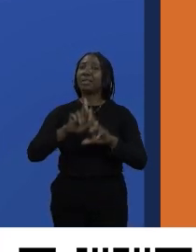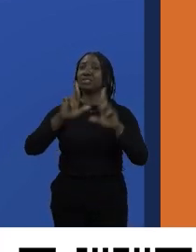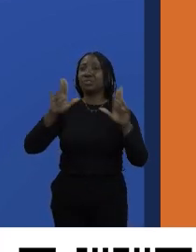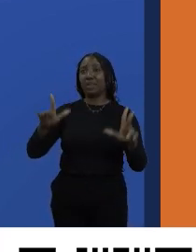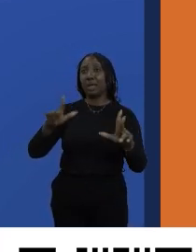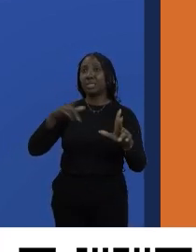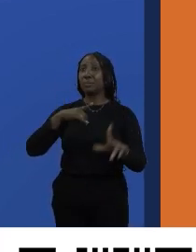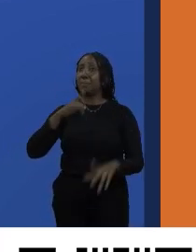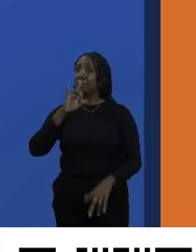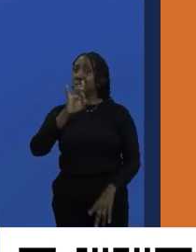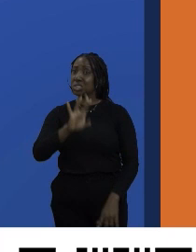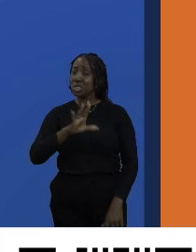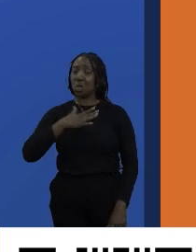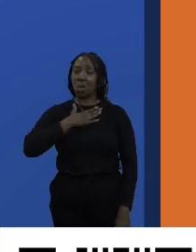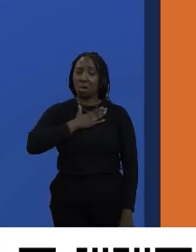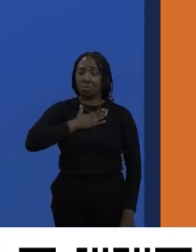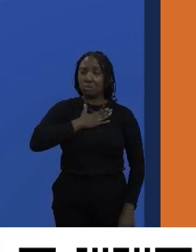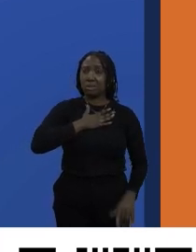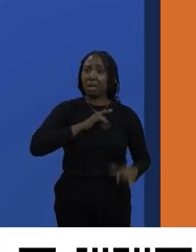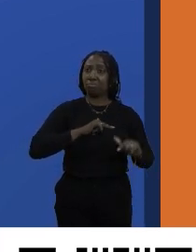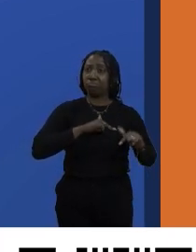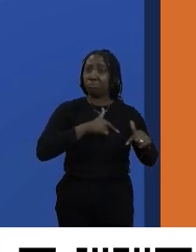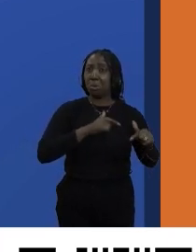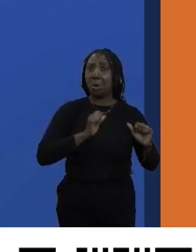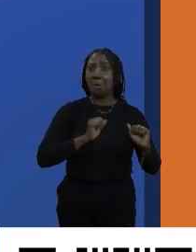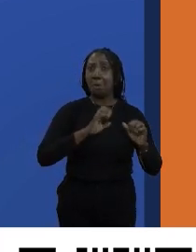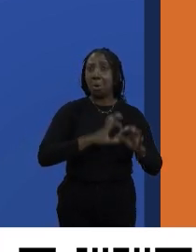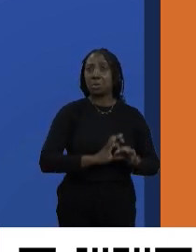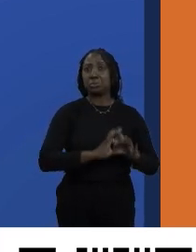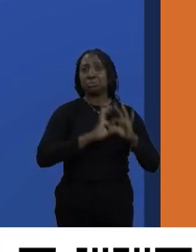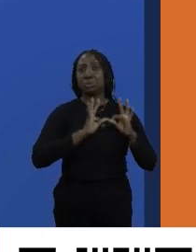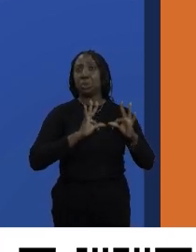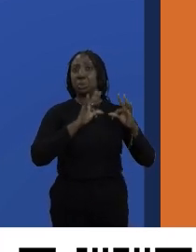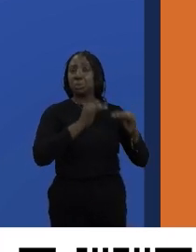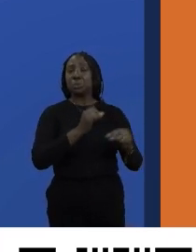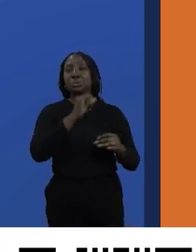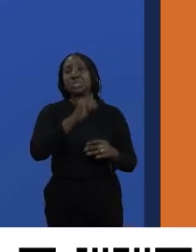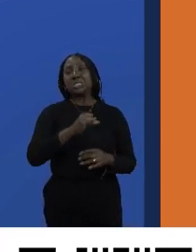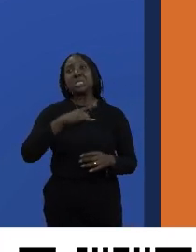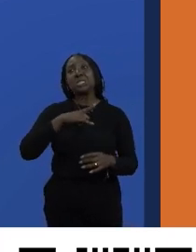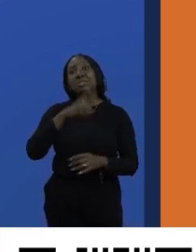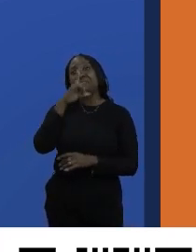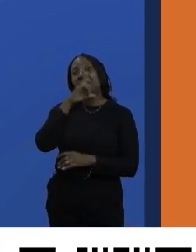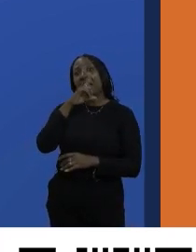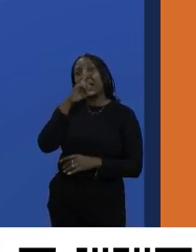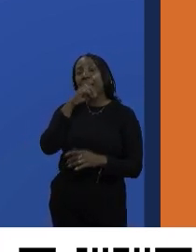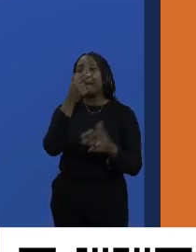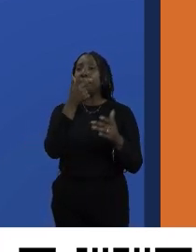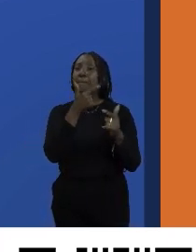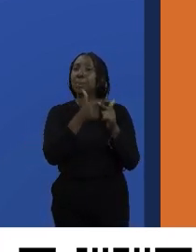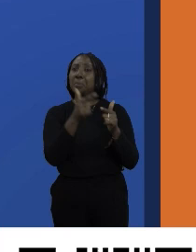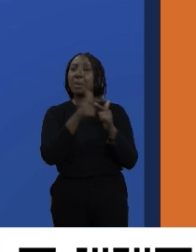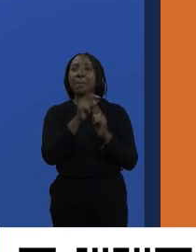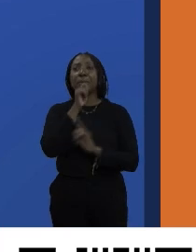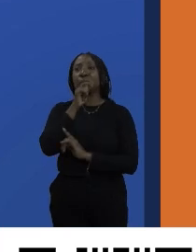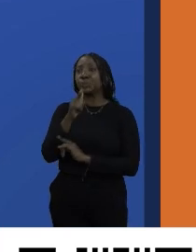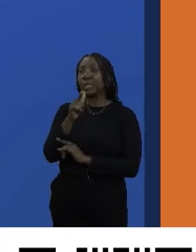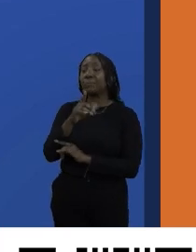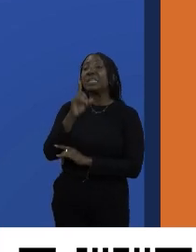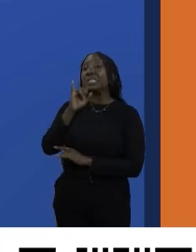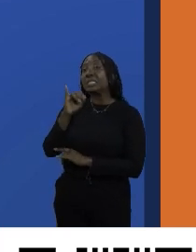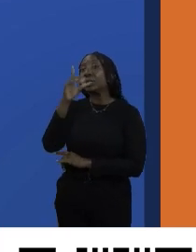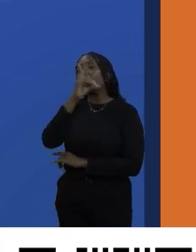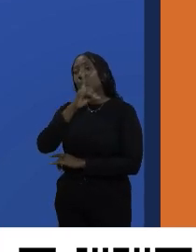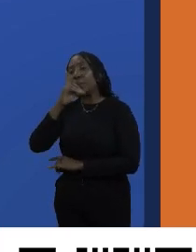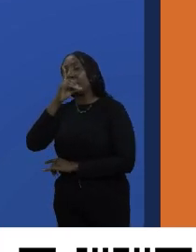Amador, gente, pode tudo. Amador, se der errado, não tem problema. Né? Domingo, por exemplo, eu vou fazer comida para minha família. Se der